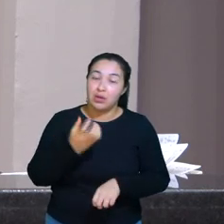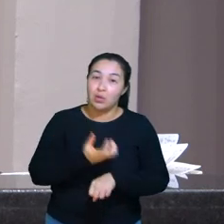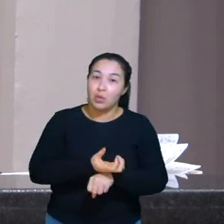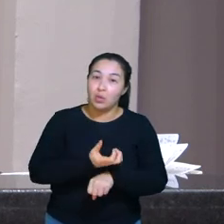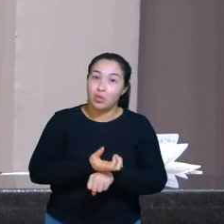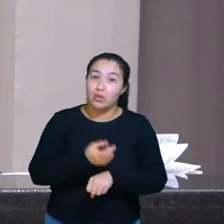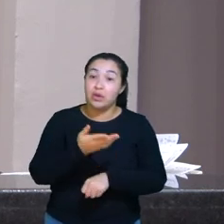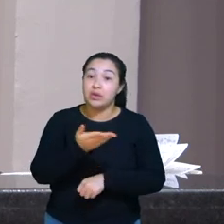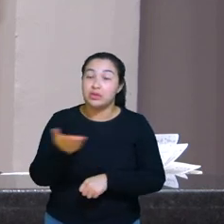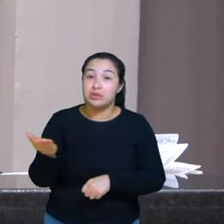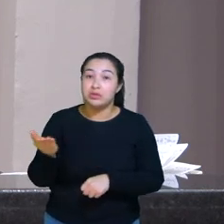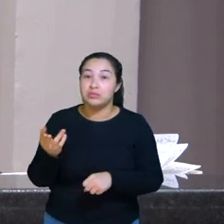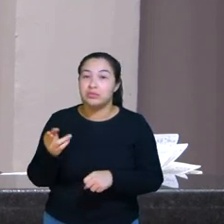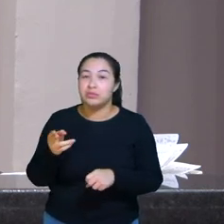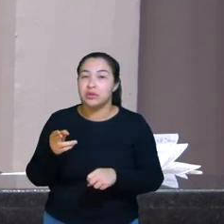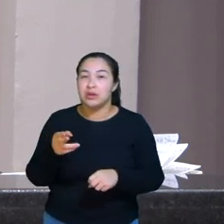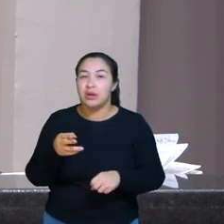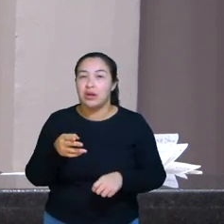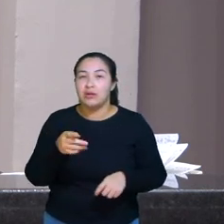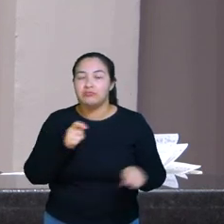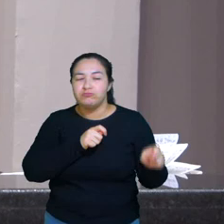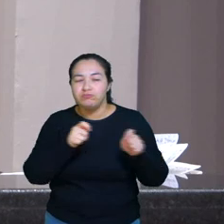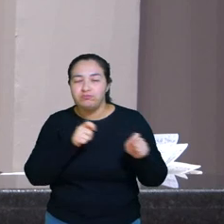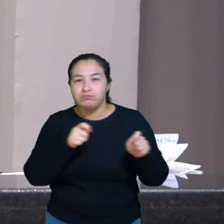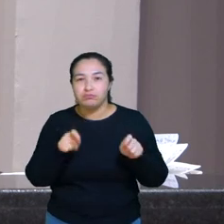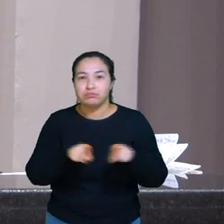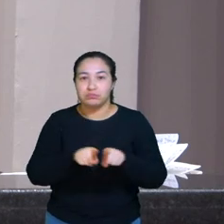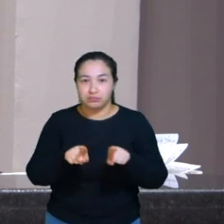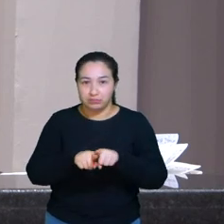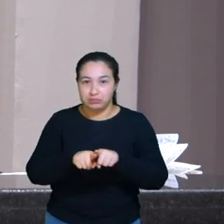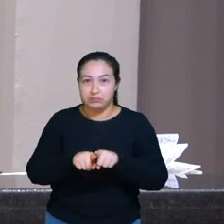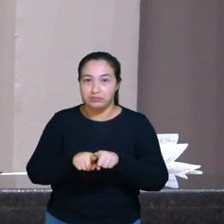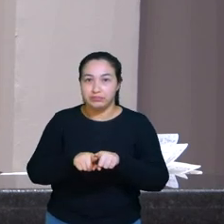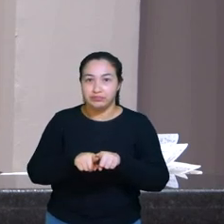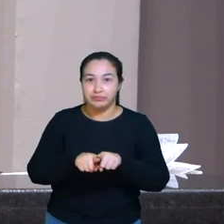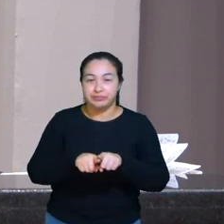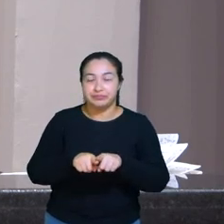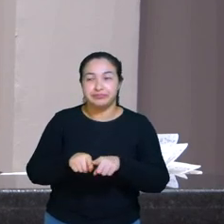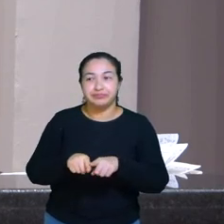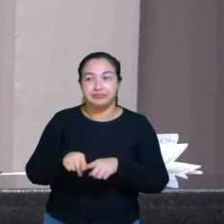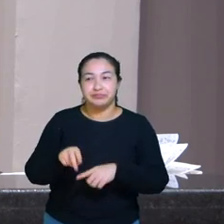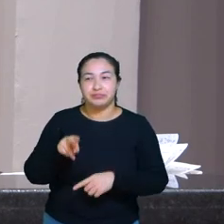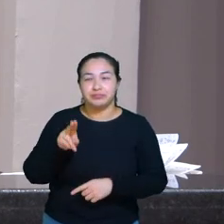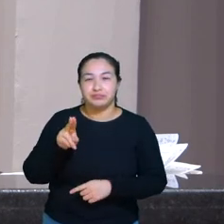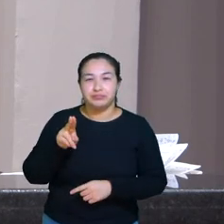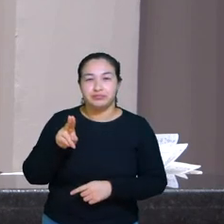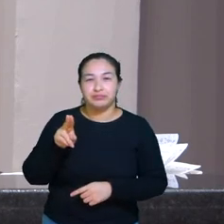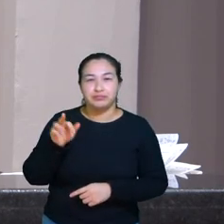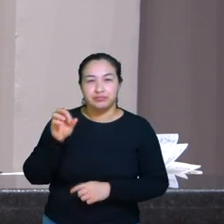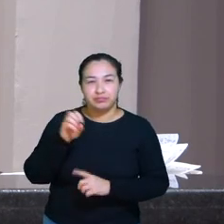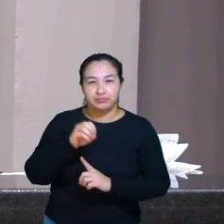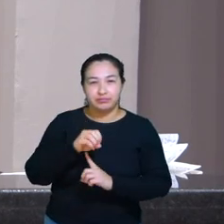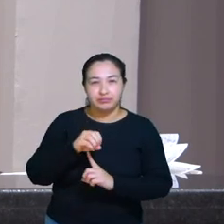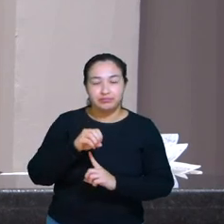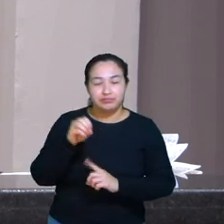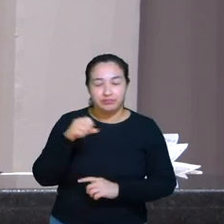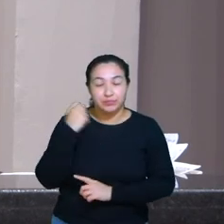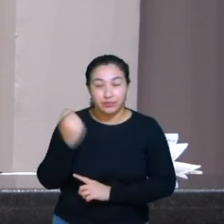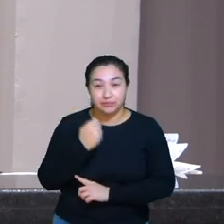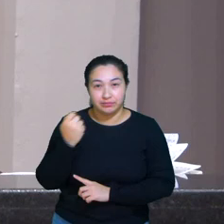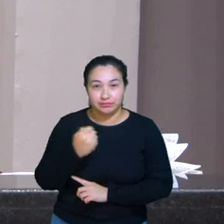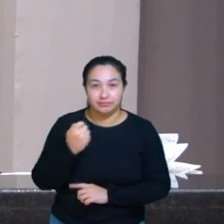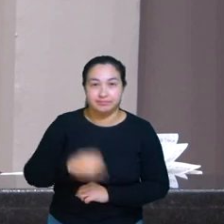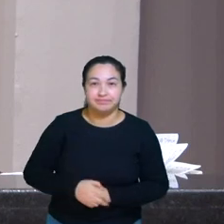o leei na região sul é a Universidade Federal do Rio Grande do Sul então Eh nos anos